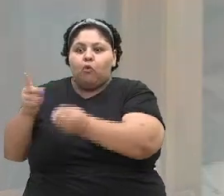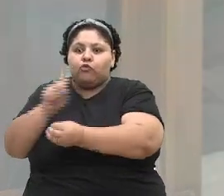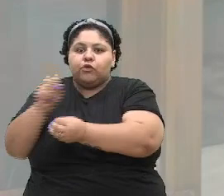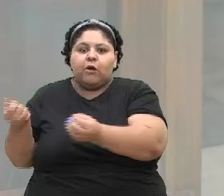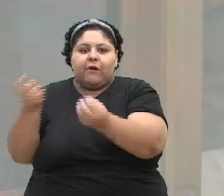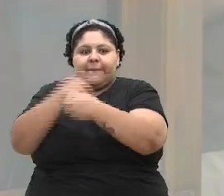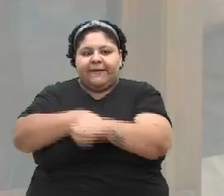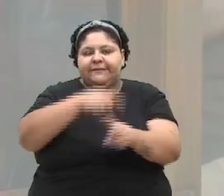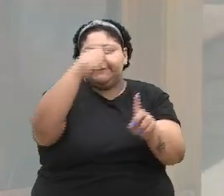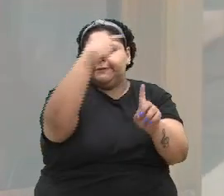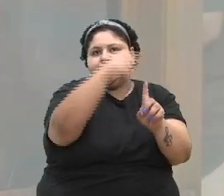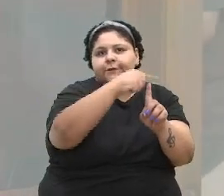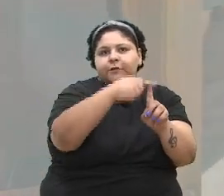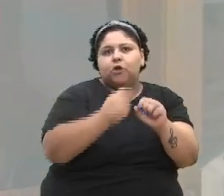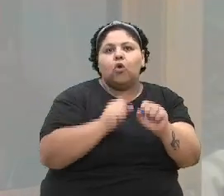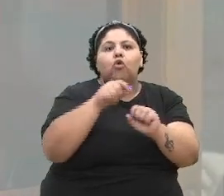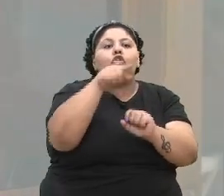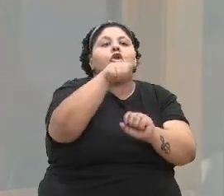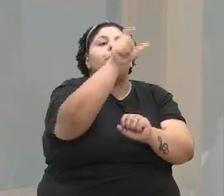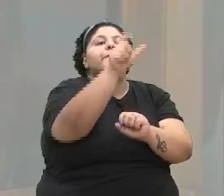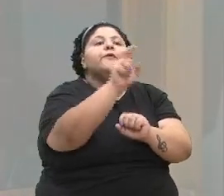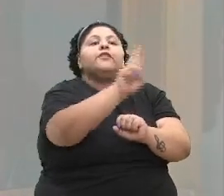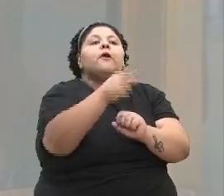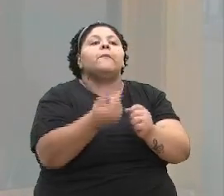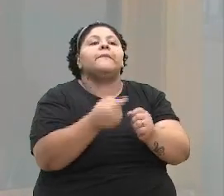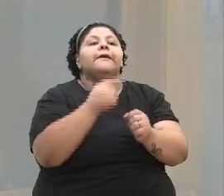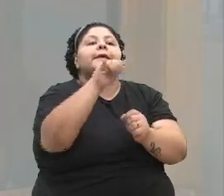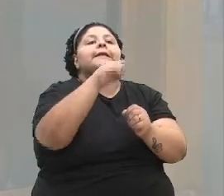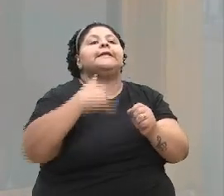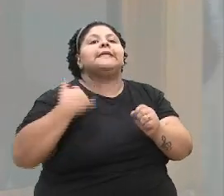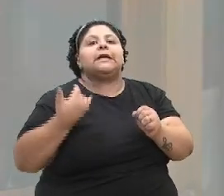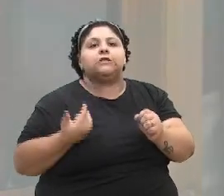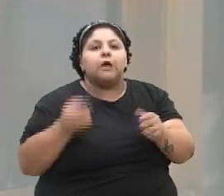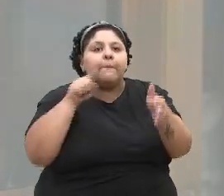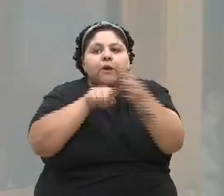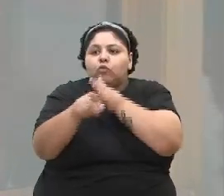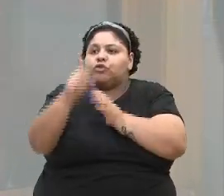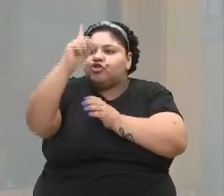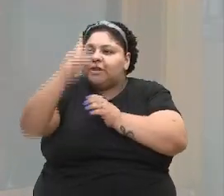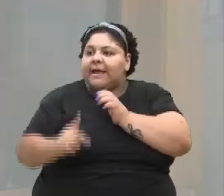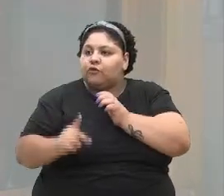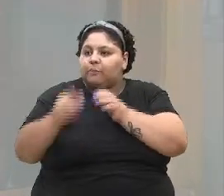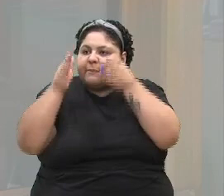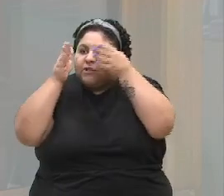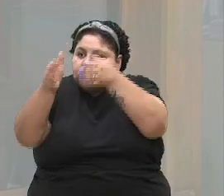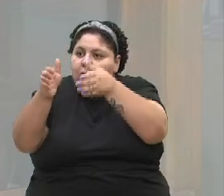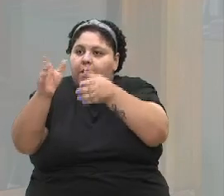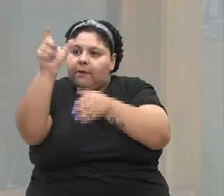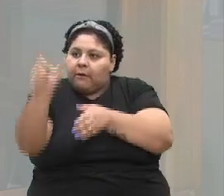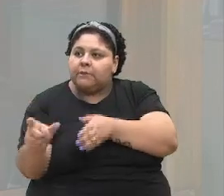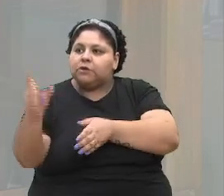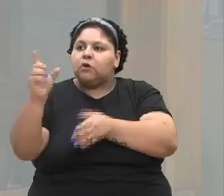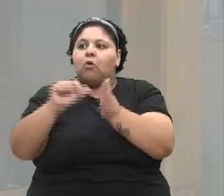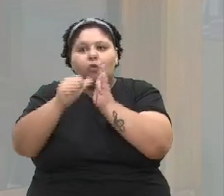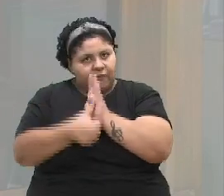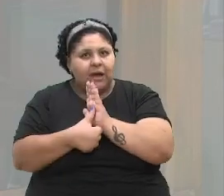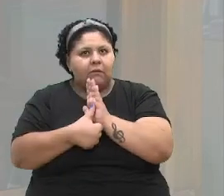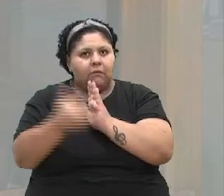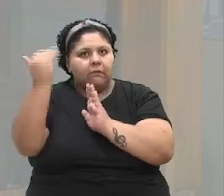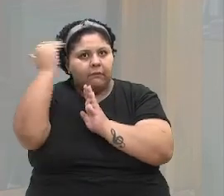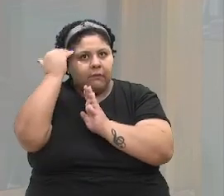Tipo assim, qual é o nome dele? Que idade ele tem? Pergunte isso para ele. Por mais